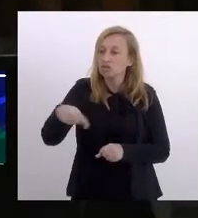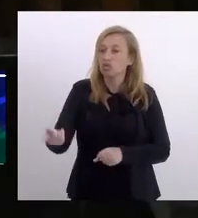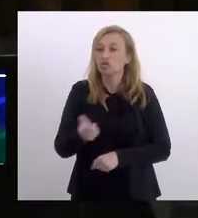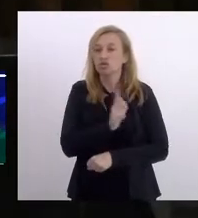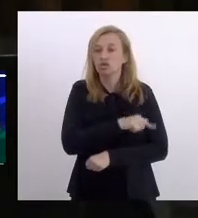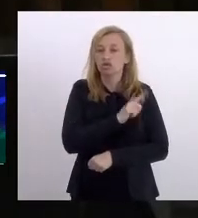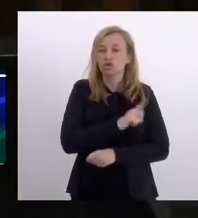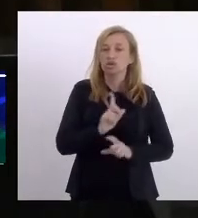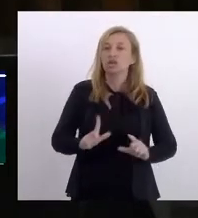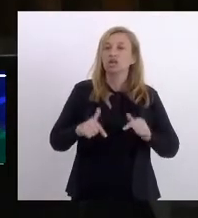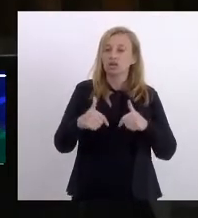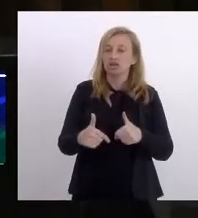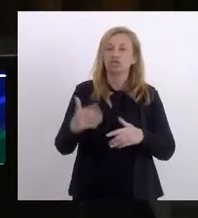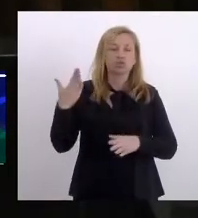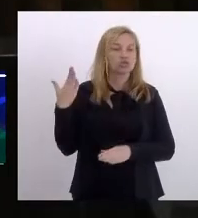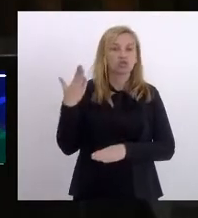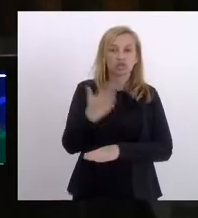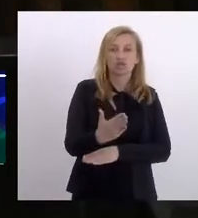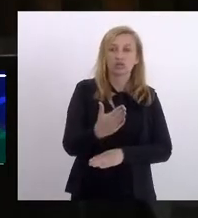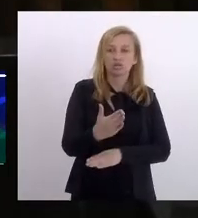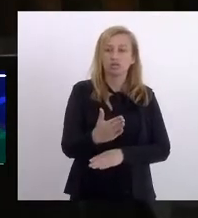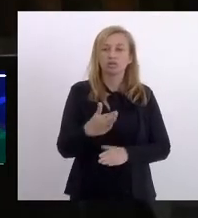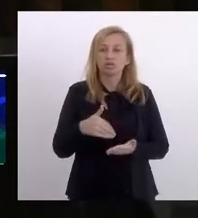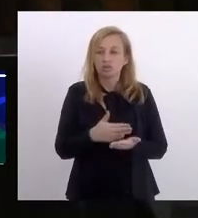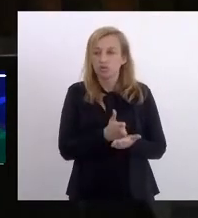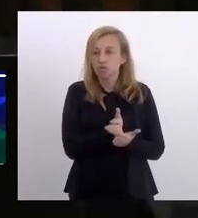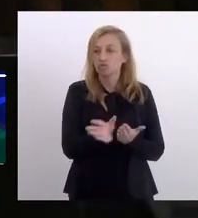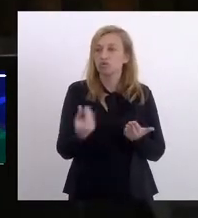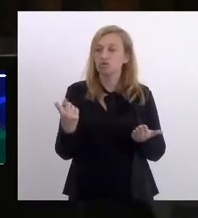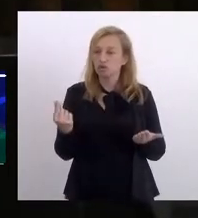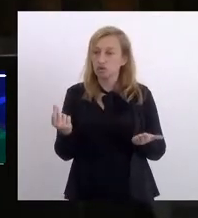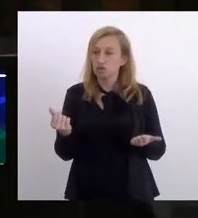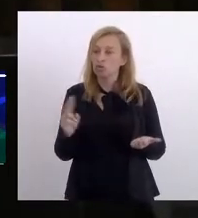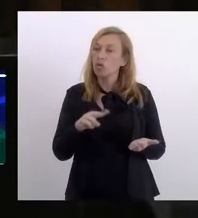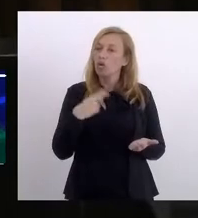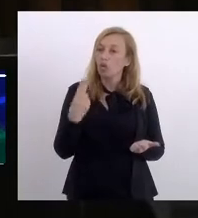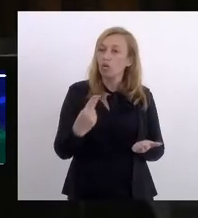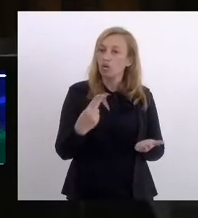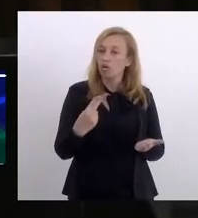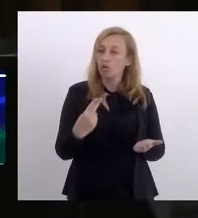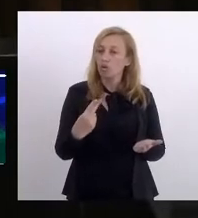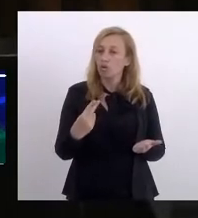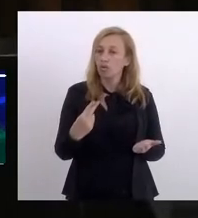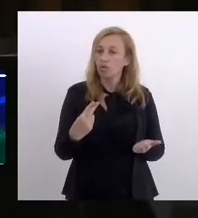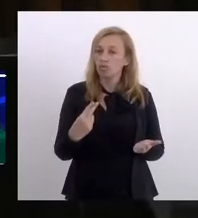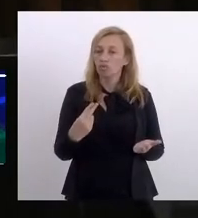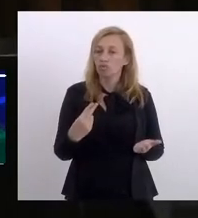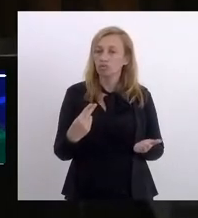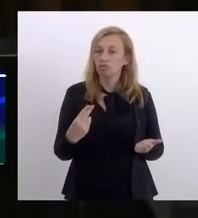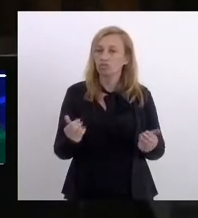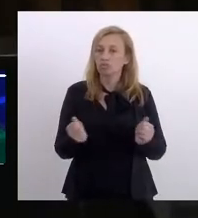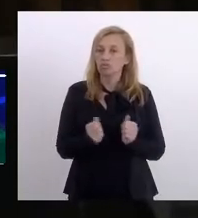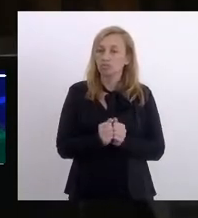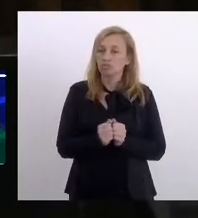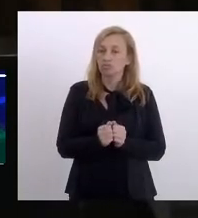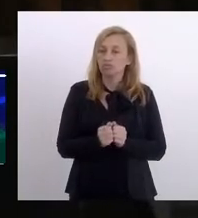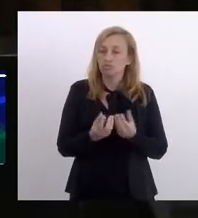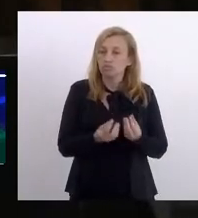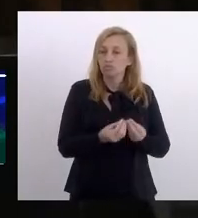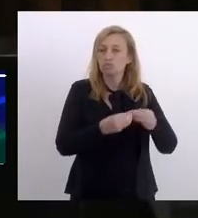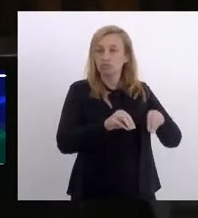que atuaram diretamente naqueles desvios ou que foram cúmplices desse que é o maior